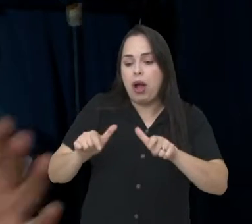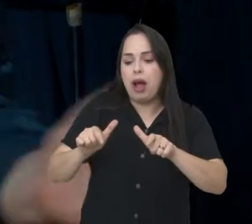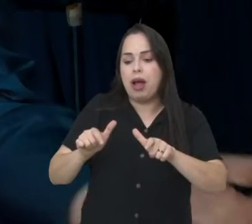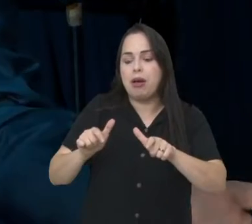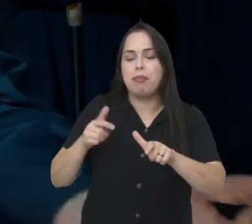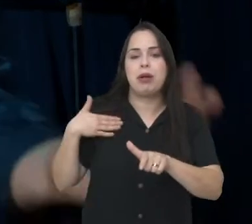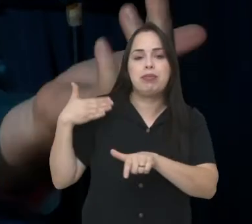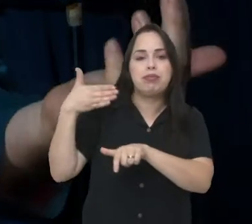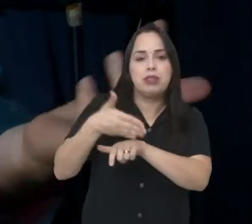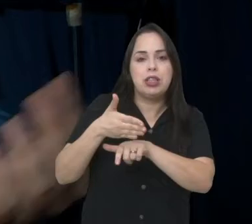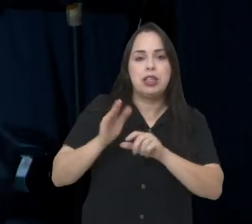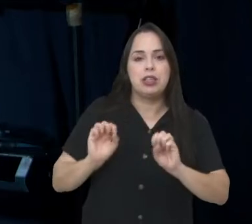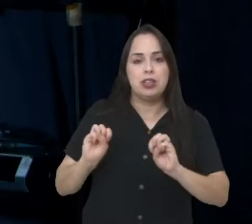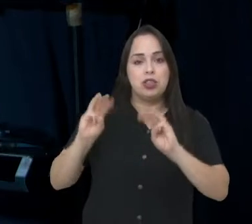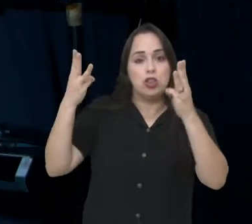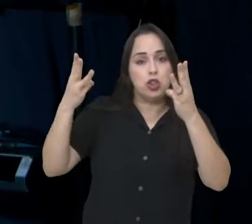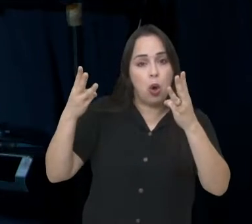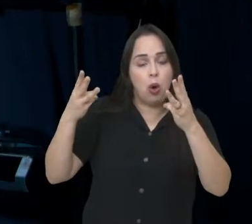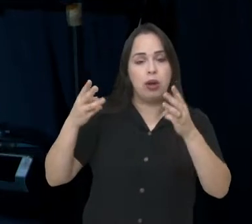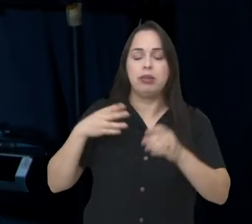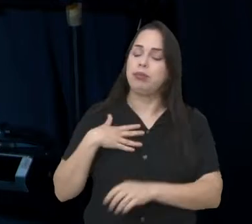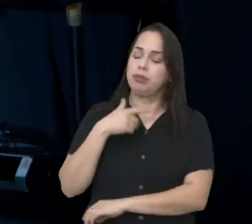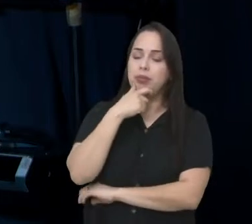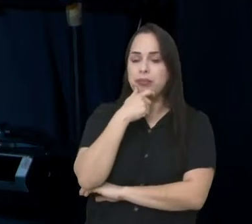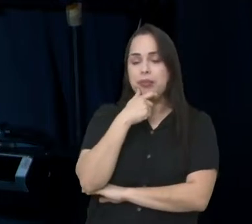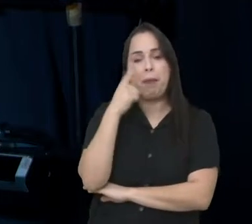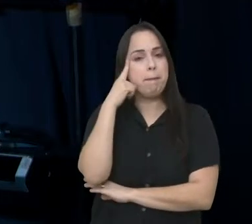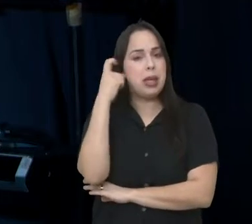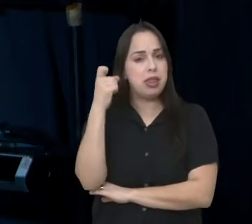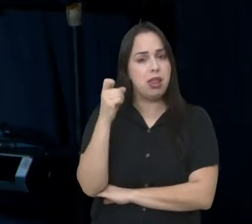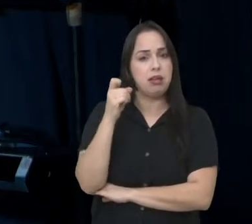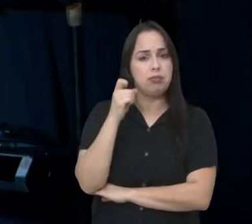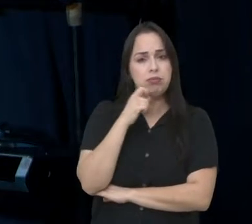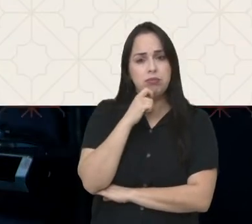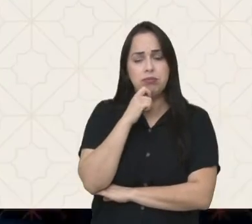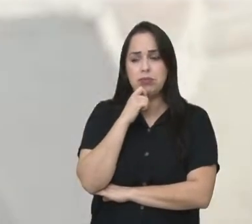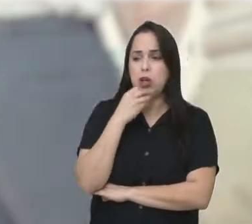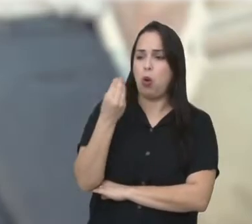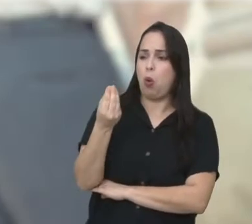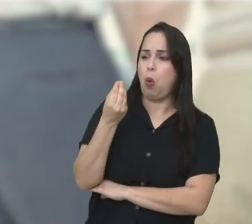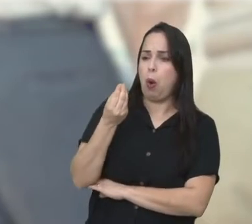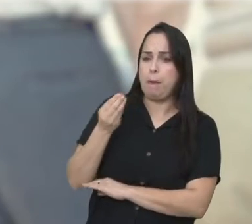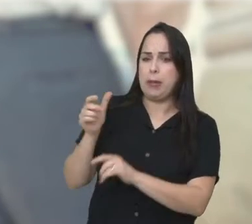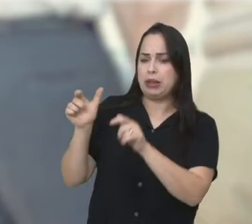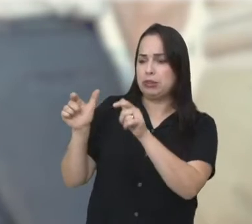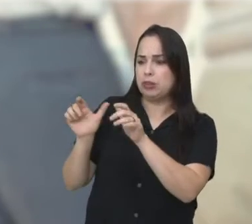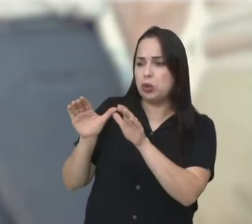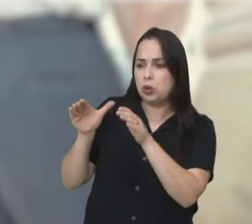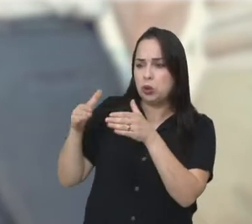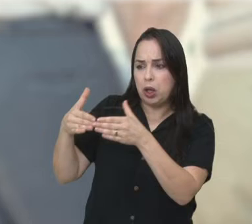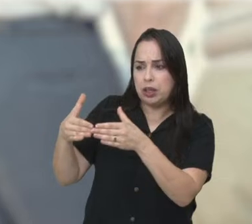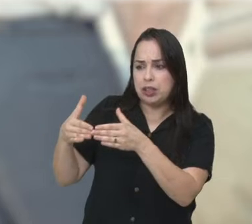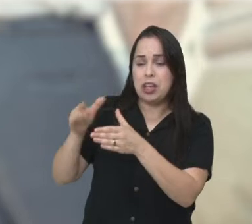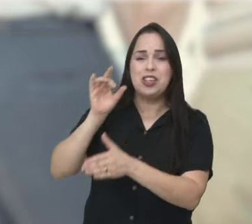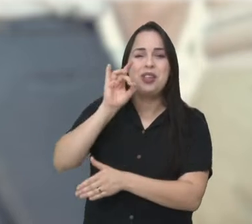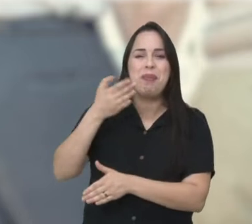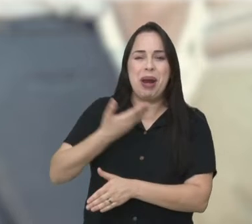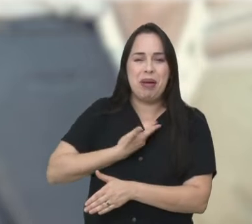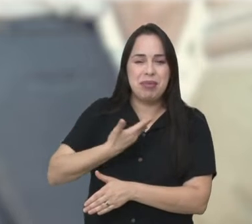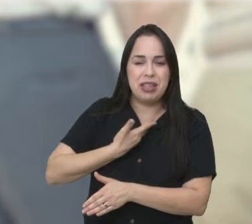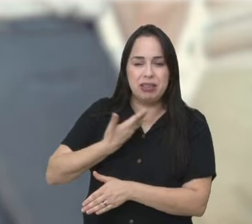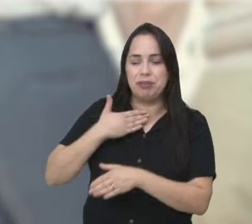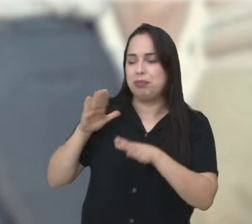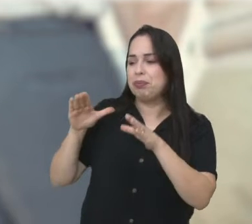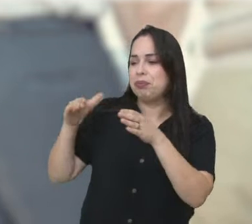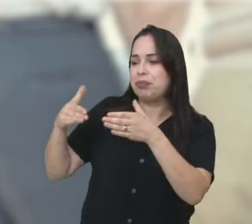como a gente tinha esse espaço, a gente começou a pensar nessas bandas, assim, de uma maneira muito só para amigos,